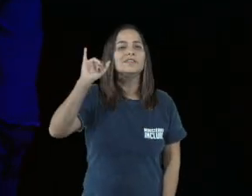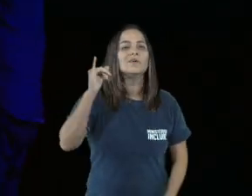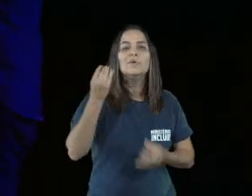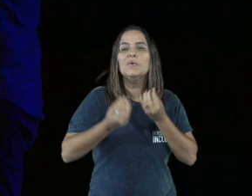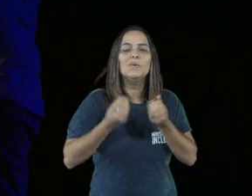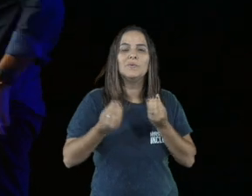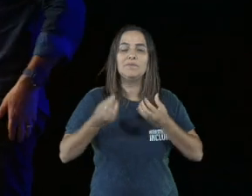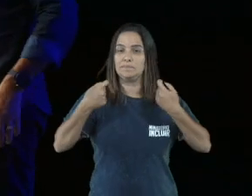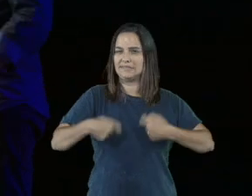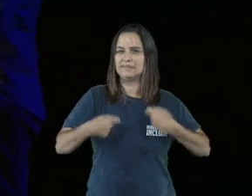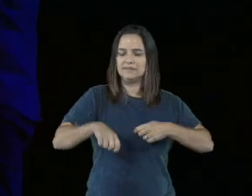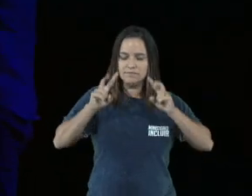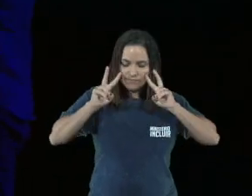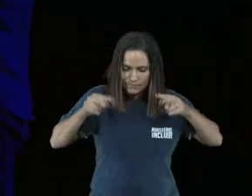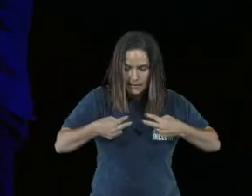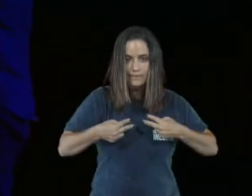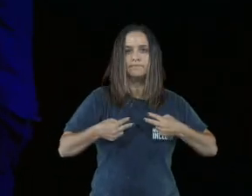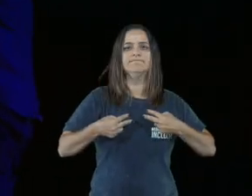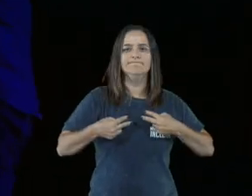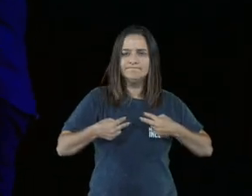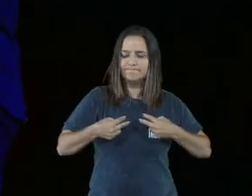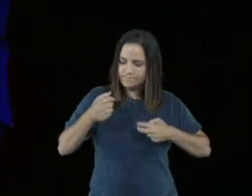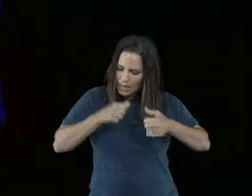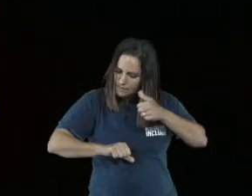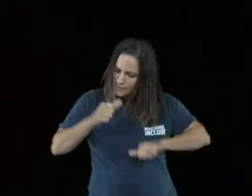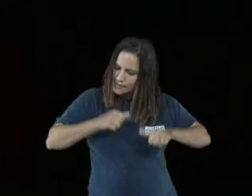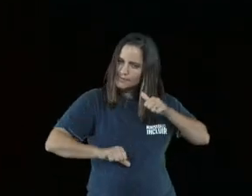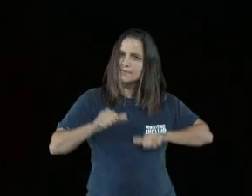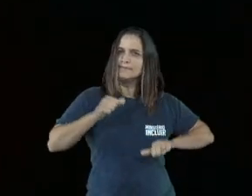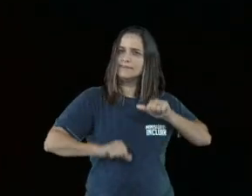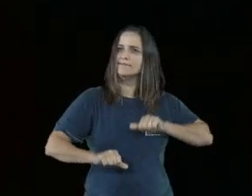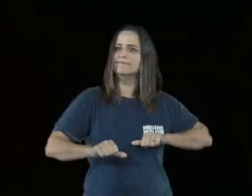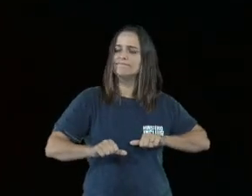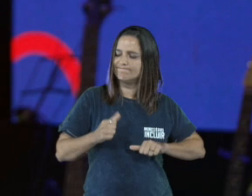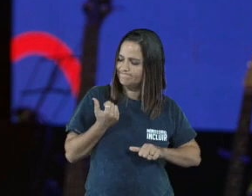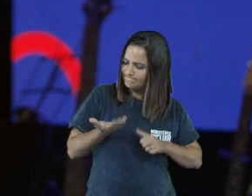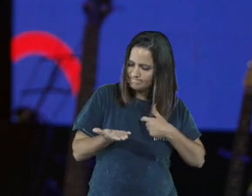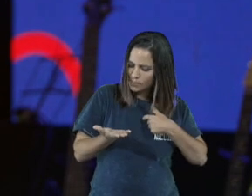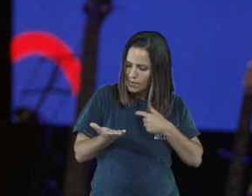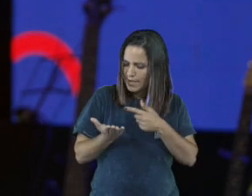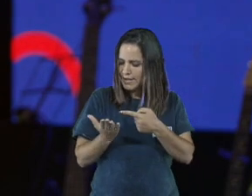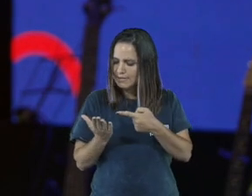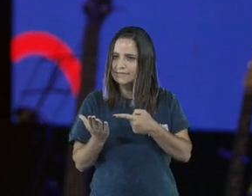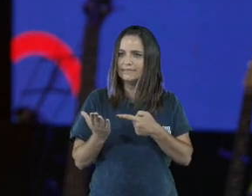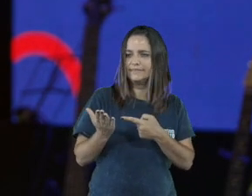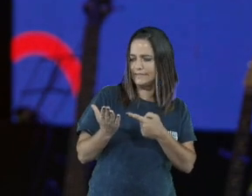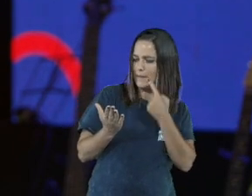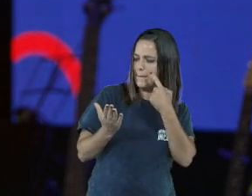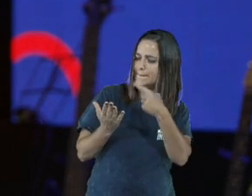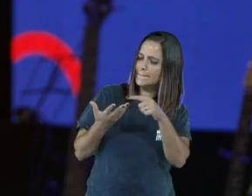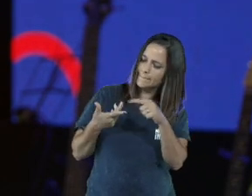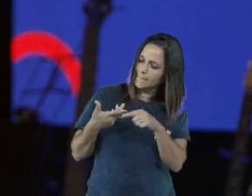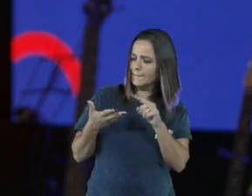o Davi virou para o gigante falou que esse incircunciso Opa que tem uma chave eu falo assim ele é